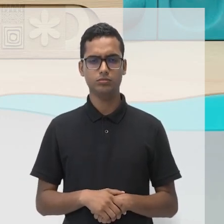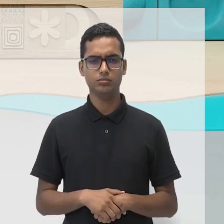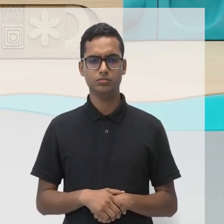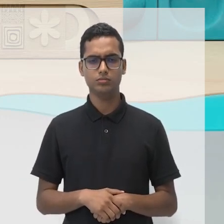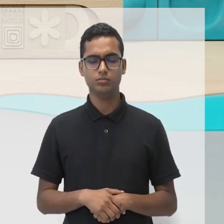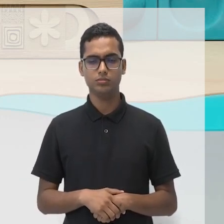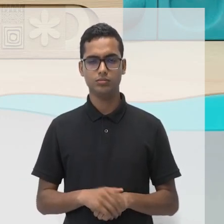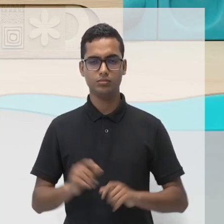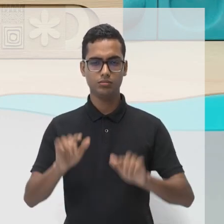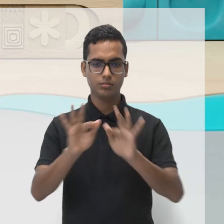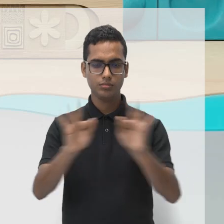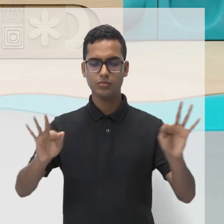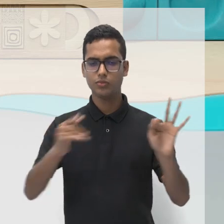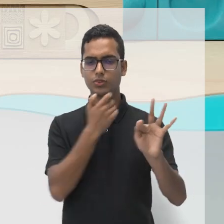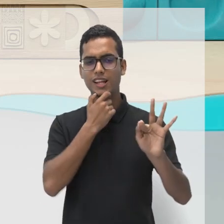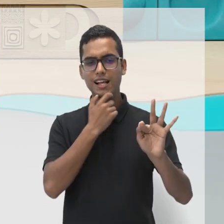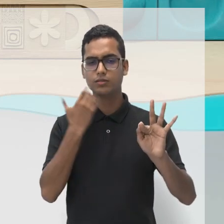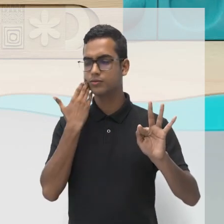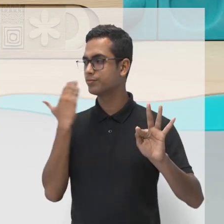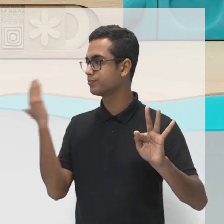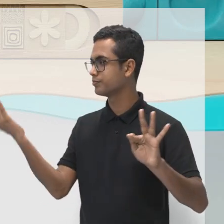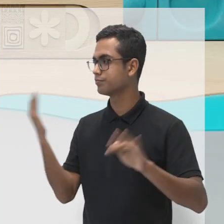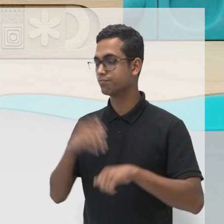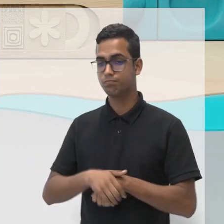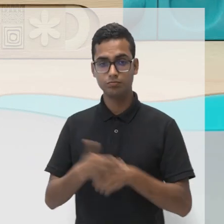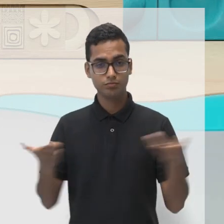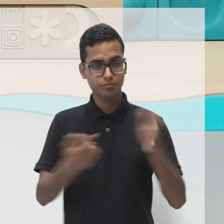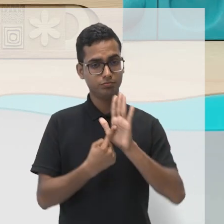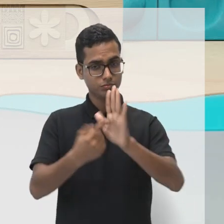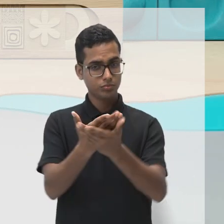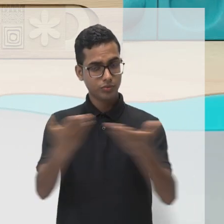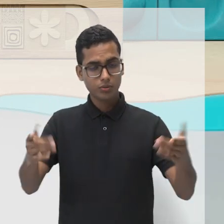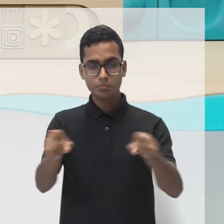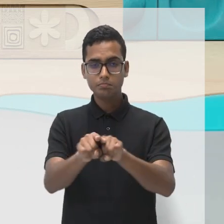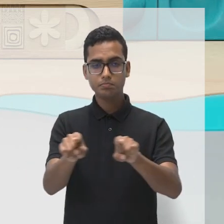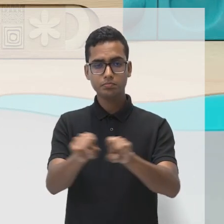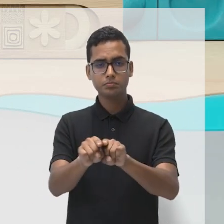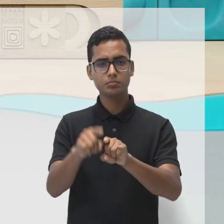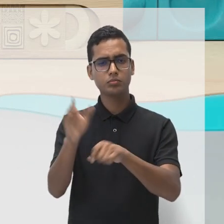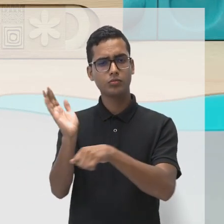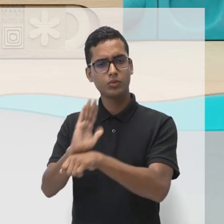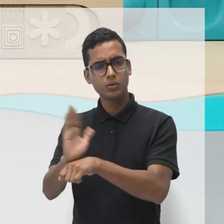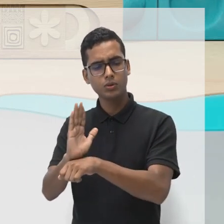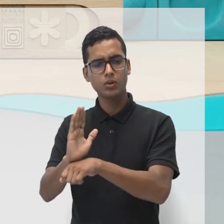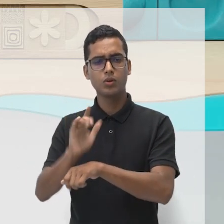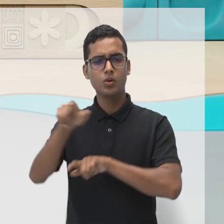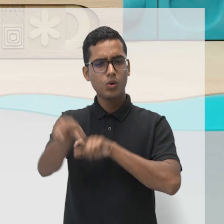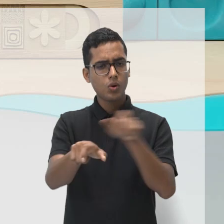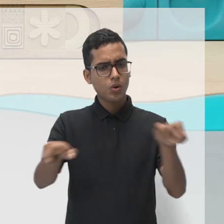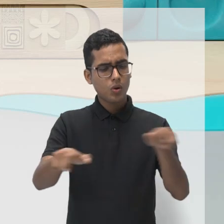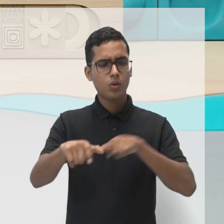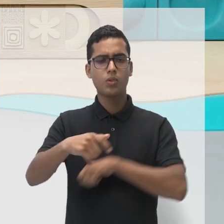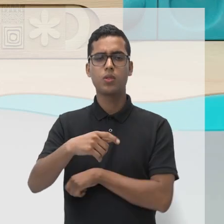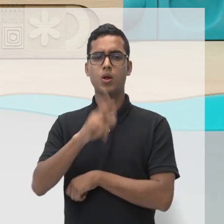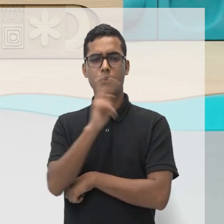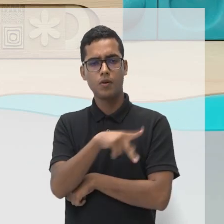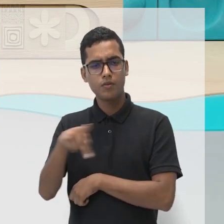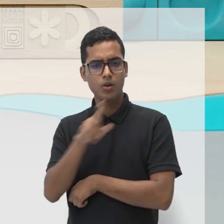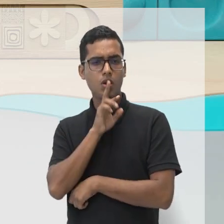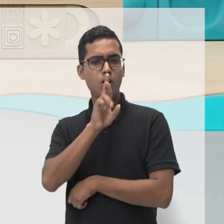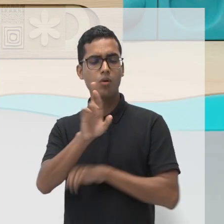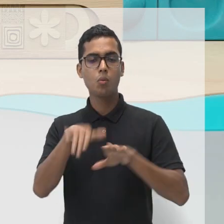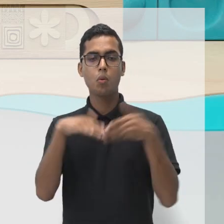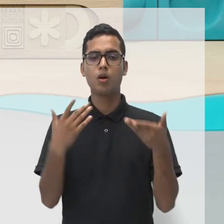do you like? Que tipo de música você gosta? Eu vou mostrar para vocês agora uma interna, onde nossos colegas